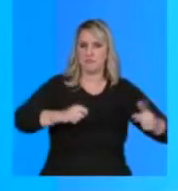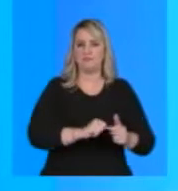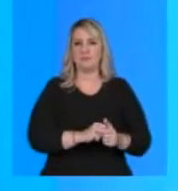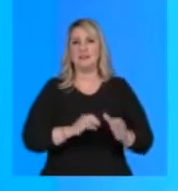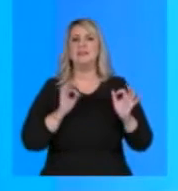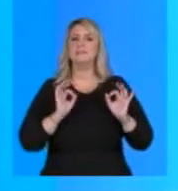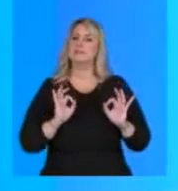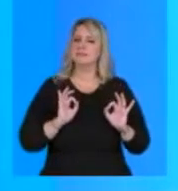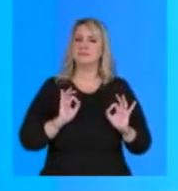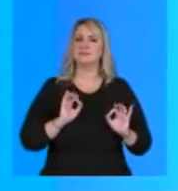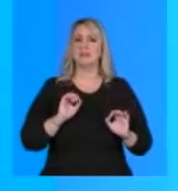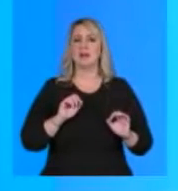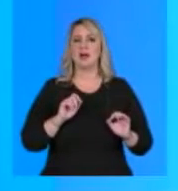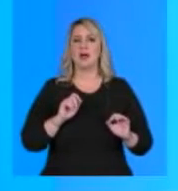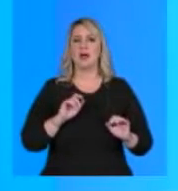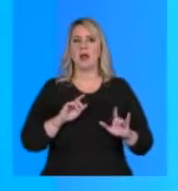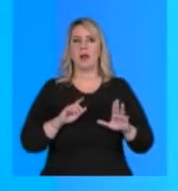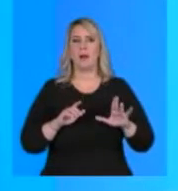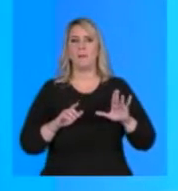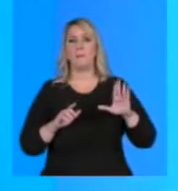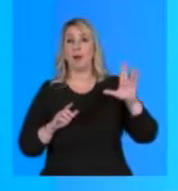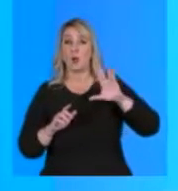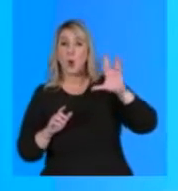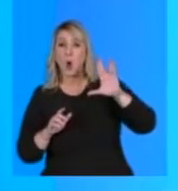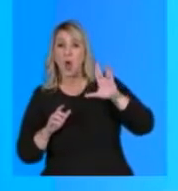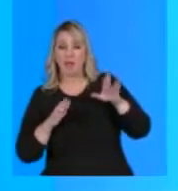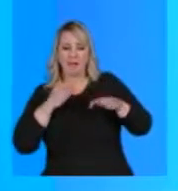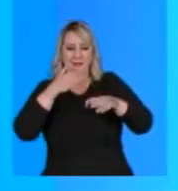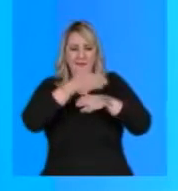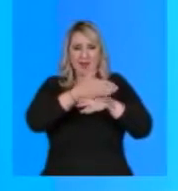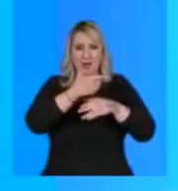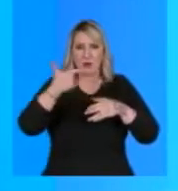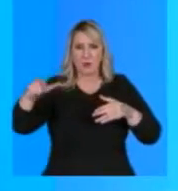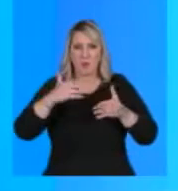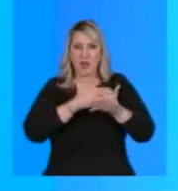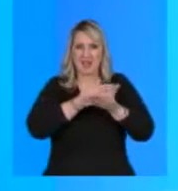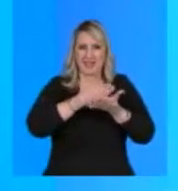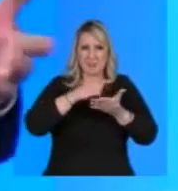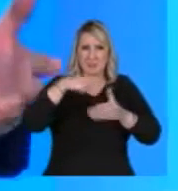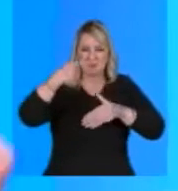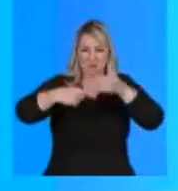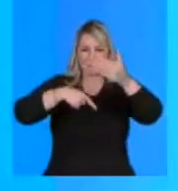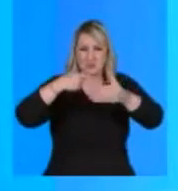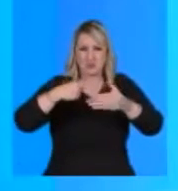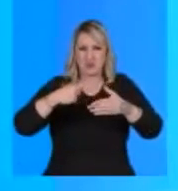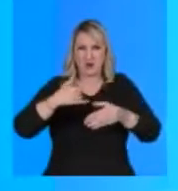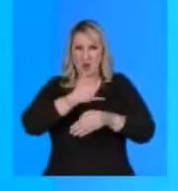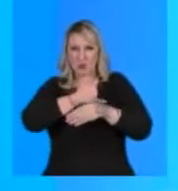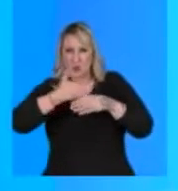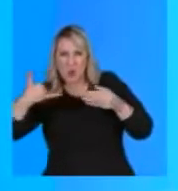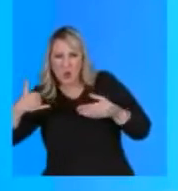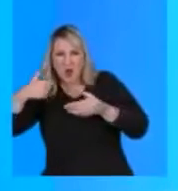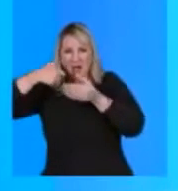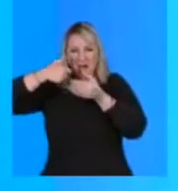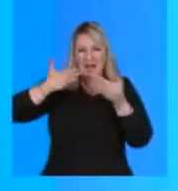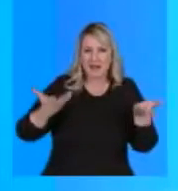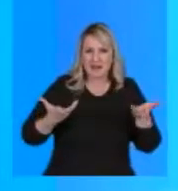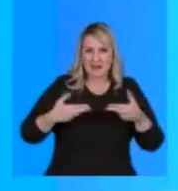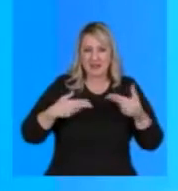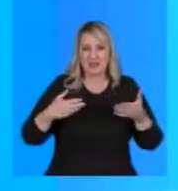certamente a a maconha por exemplo é a porta de entrada para várias outras drogas mais pesadas eu fico imaginando é obama